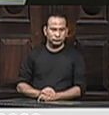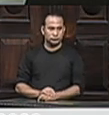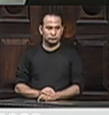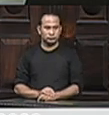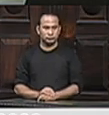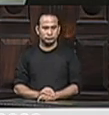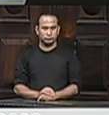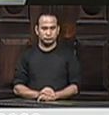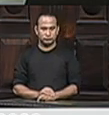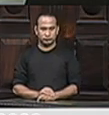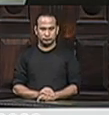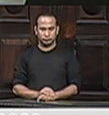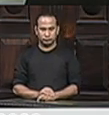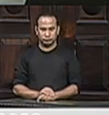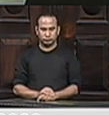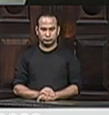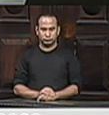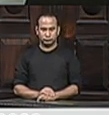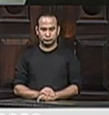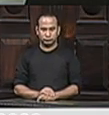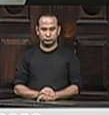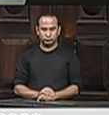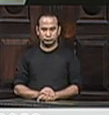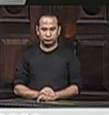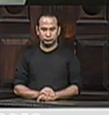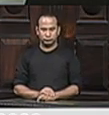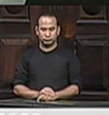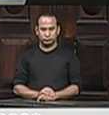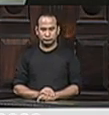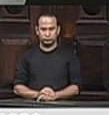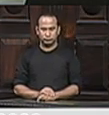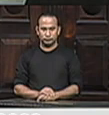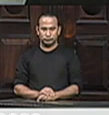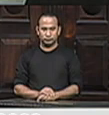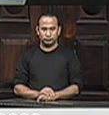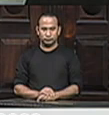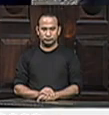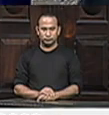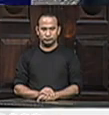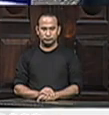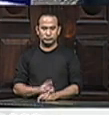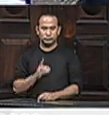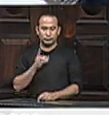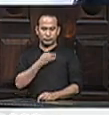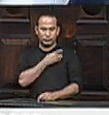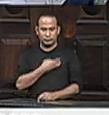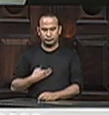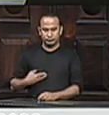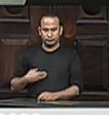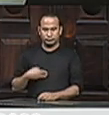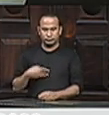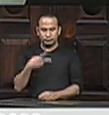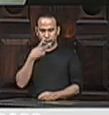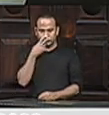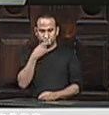Deputado Chiquinho da Mangueira. Edson Albertassi se encontra. Edson Albertassi está chegando.